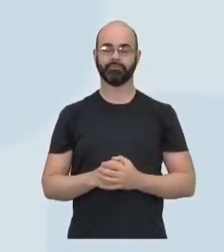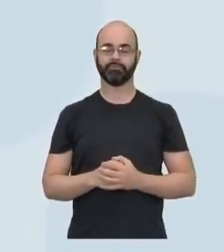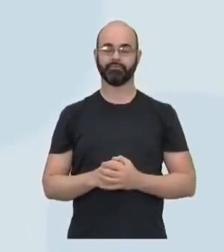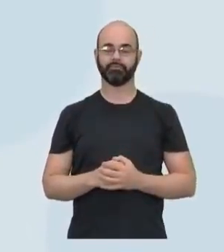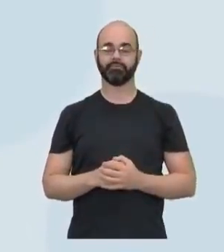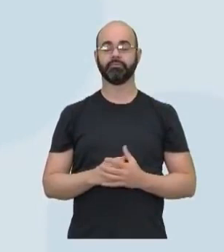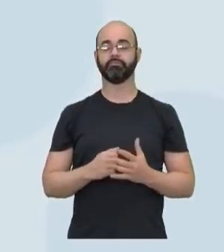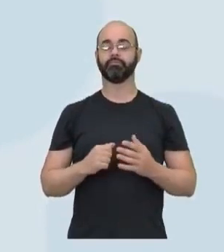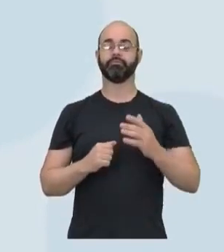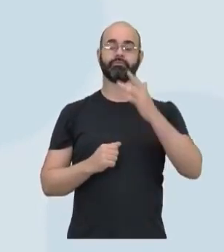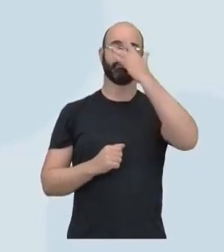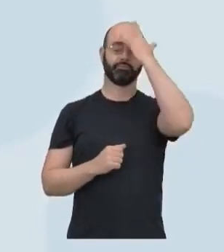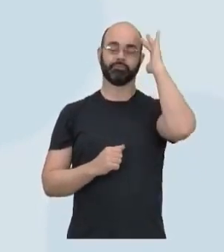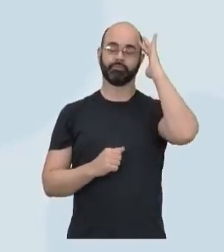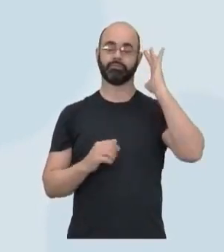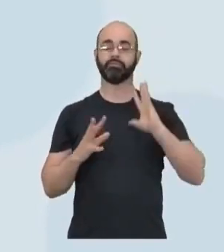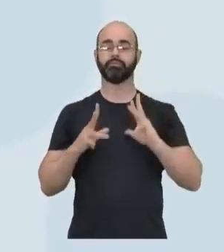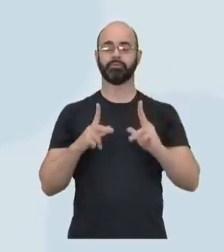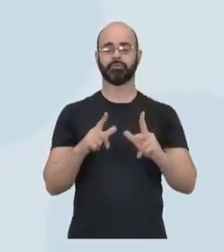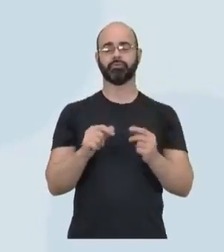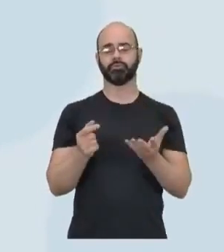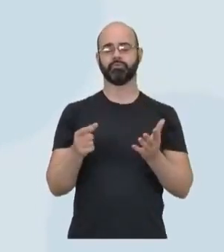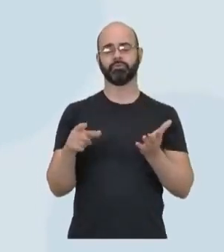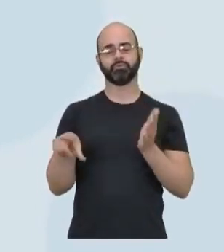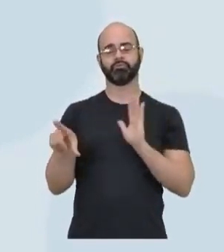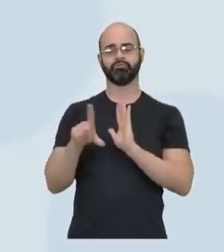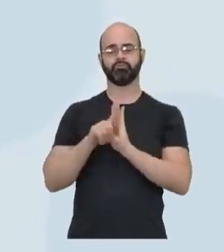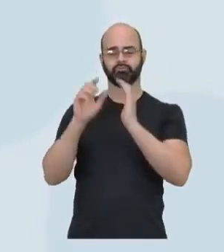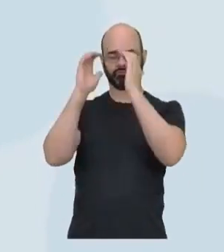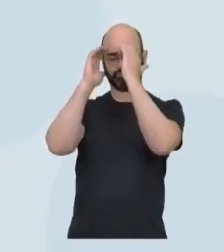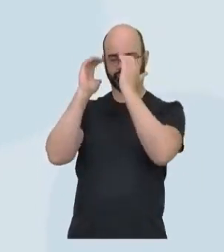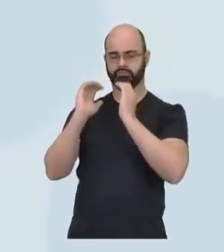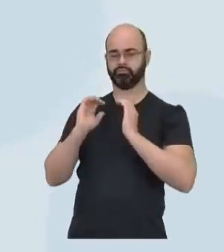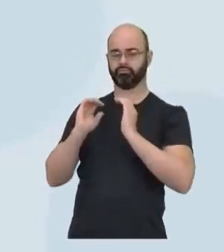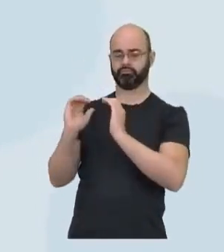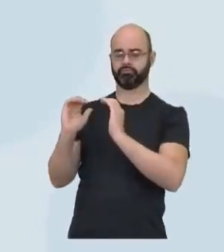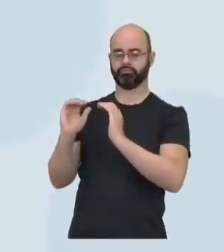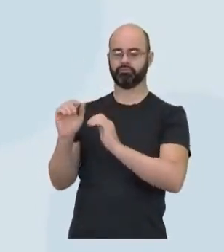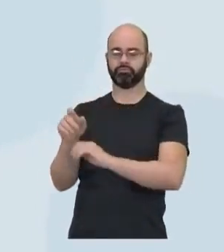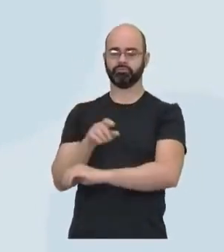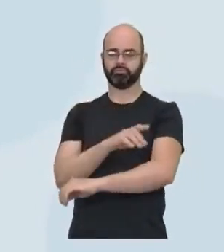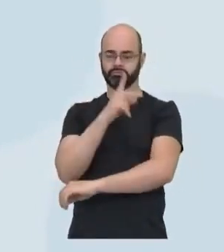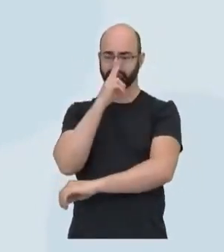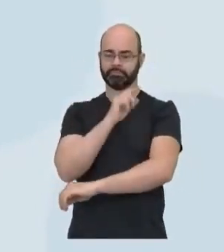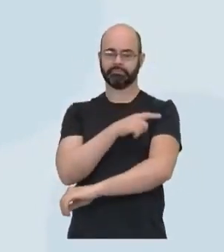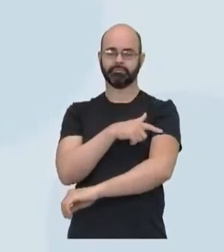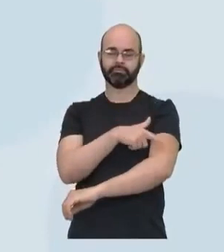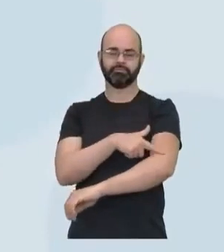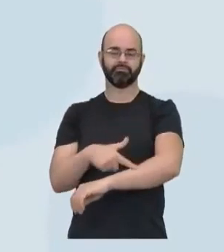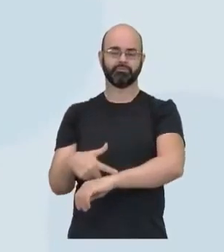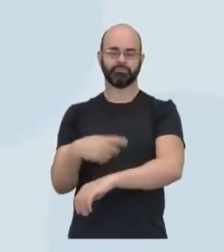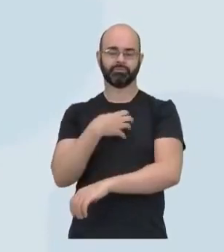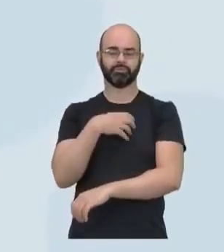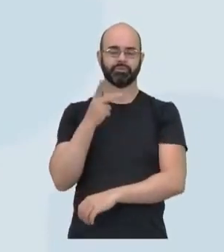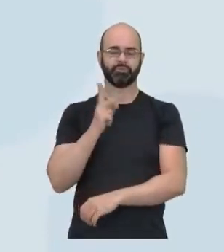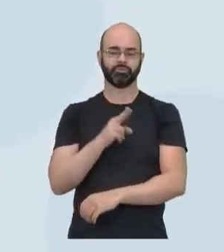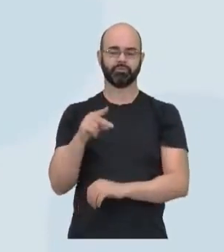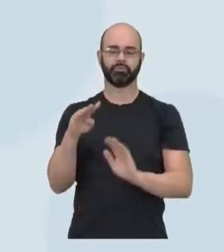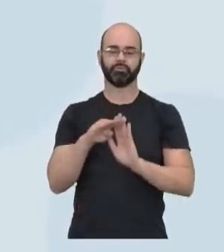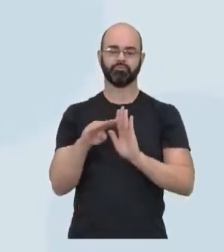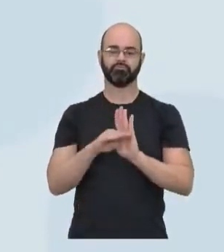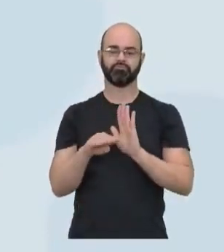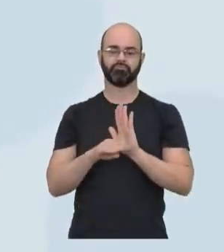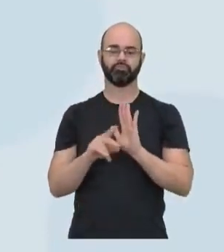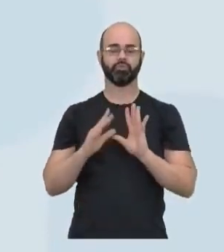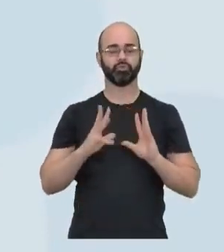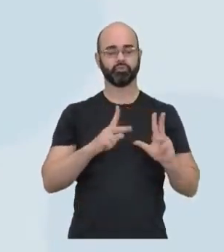essas pessoas estejam todas obedecendo um código de condutas, né? Elas têm que seguir mais ou menos alguns padrões para que as